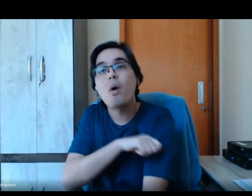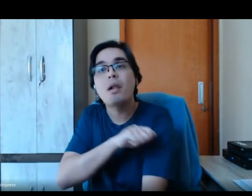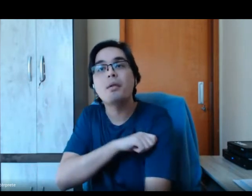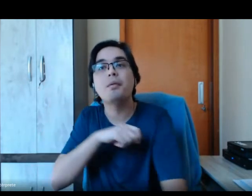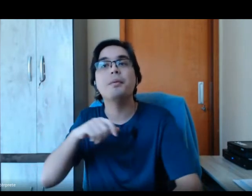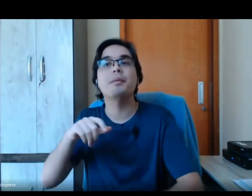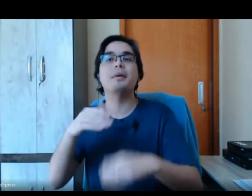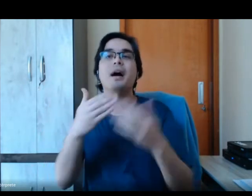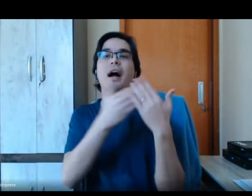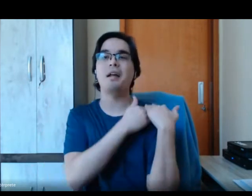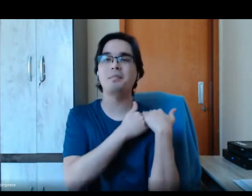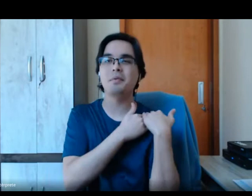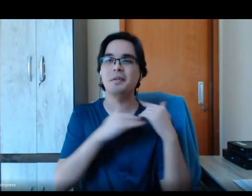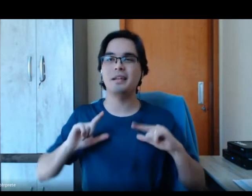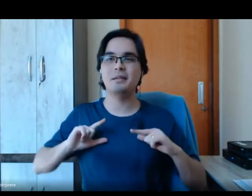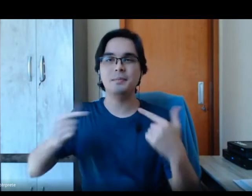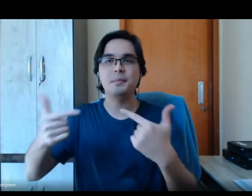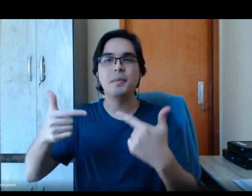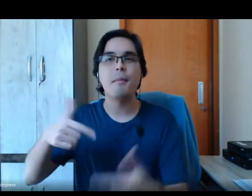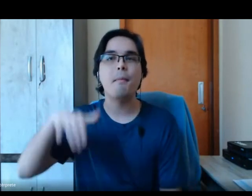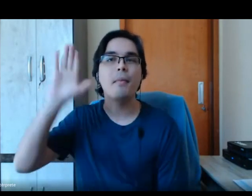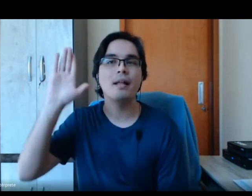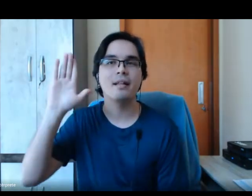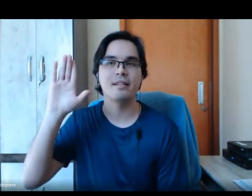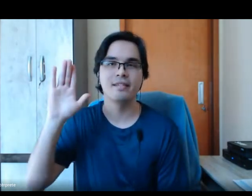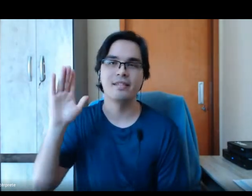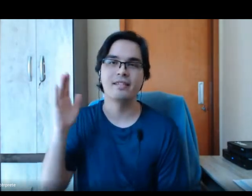gente tem que aprender novas tecnologias, novas